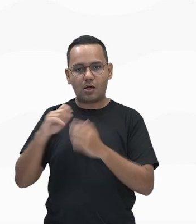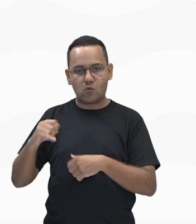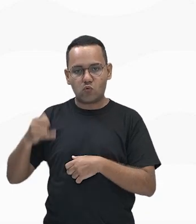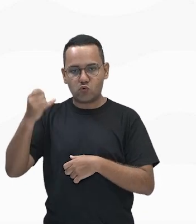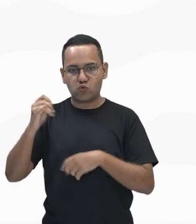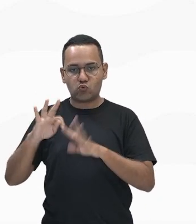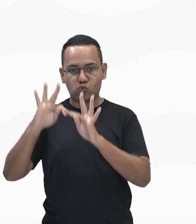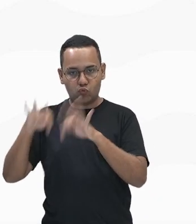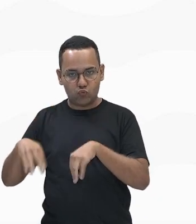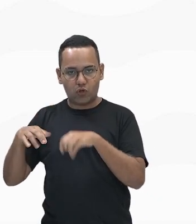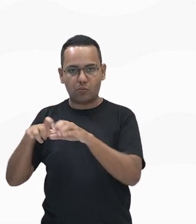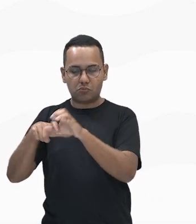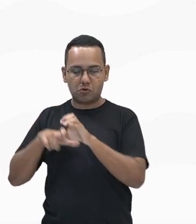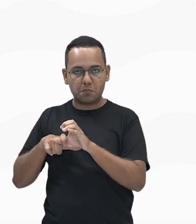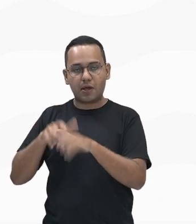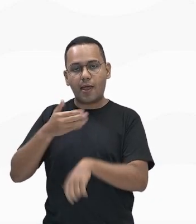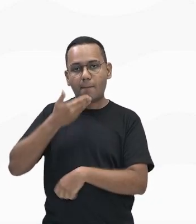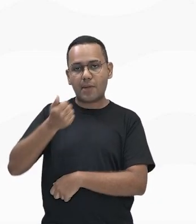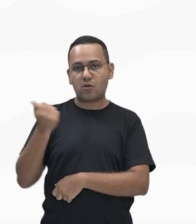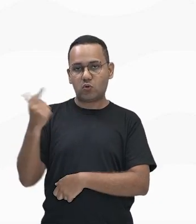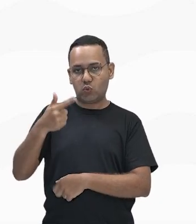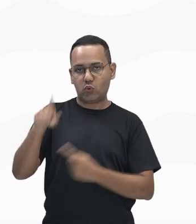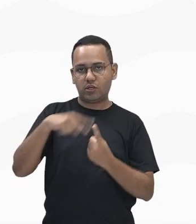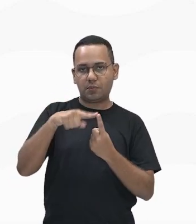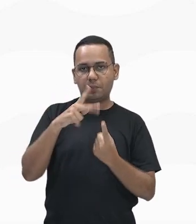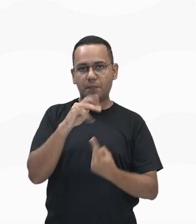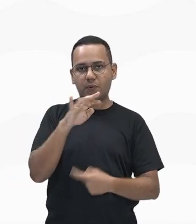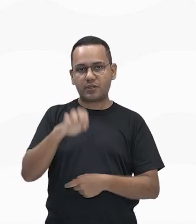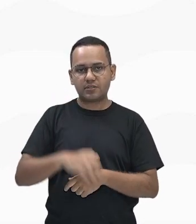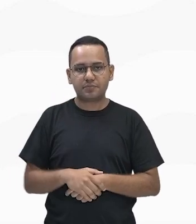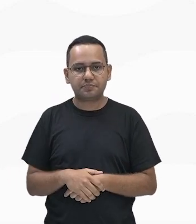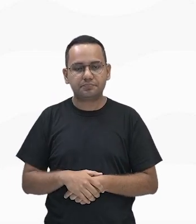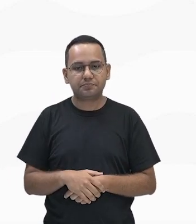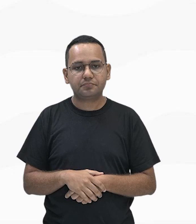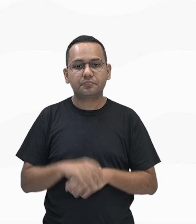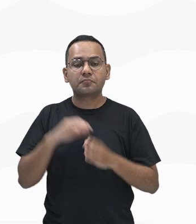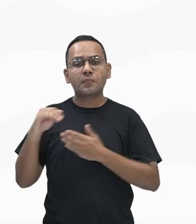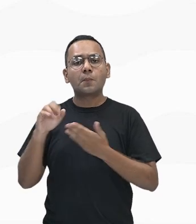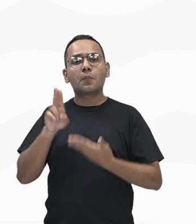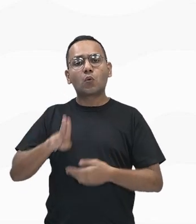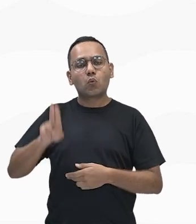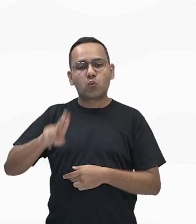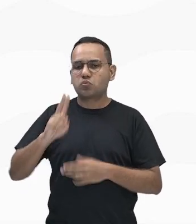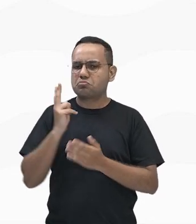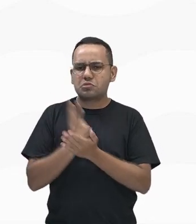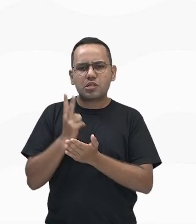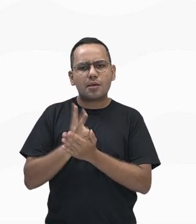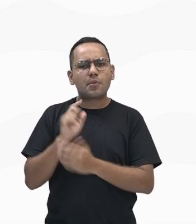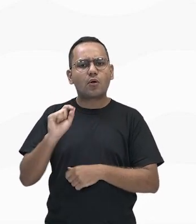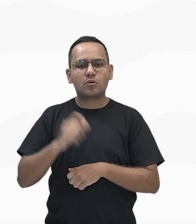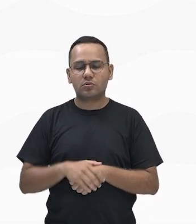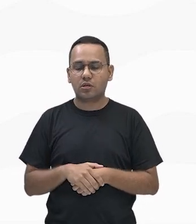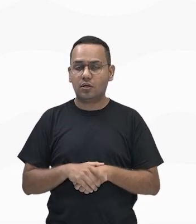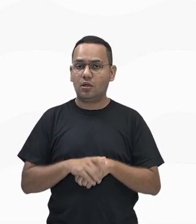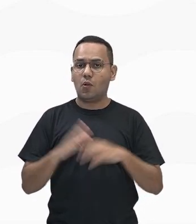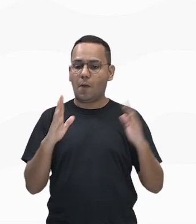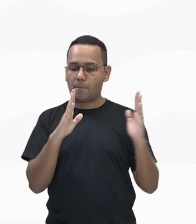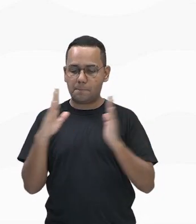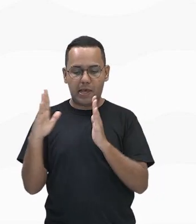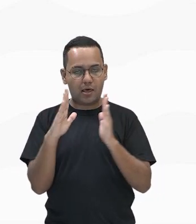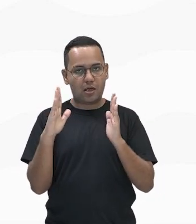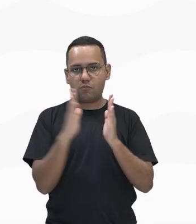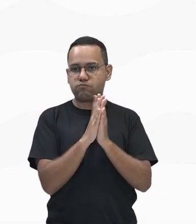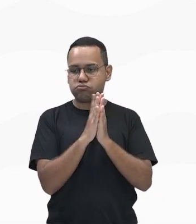Price, ok? É comumente utilizado em financiamentos de curto e médio prazo.